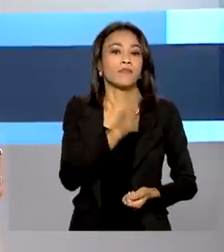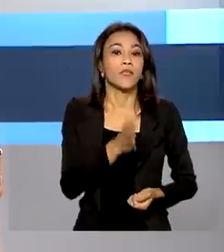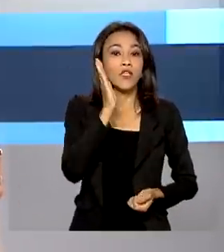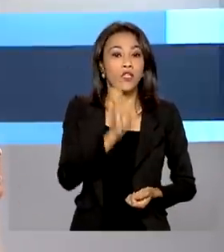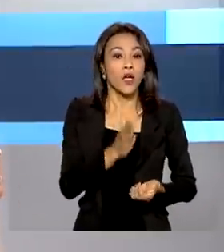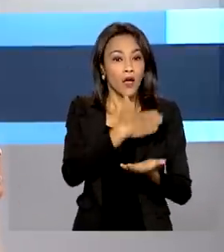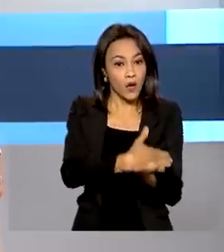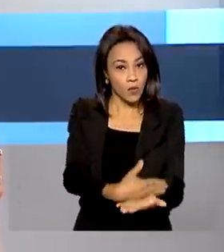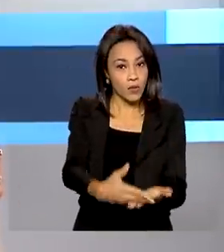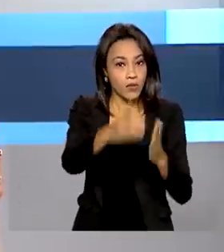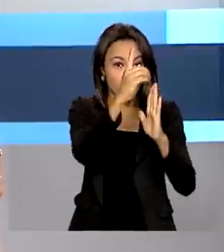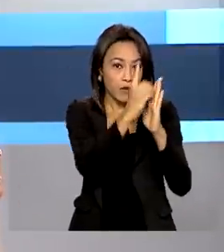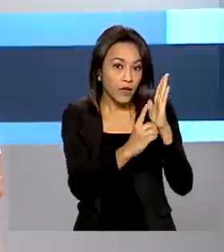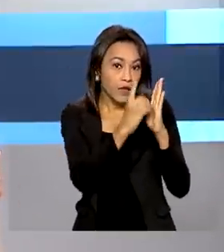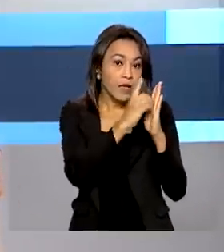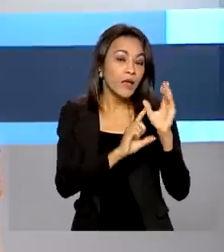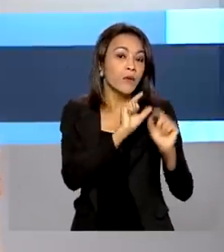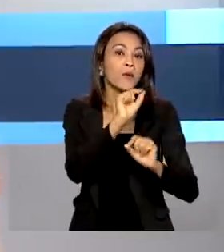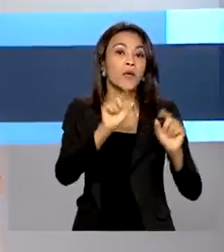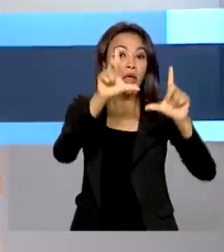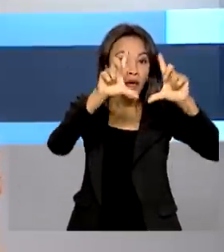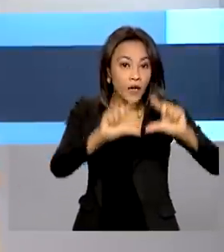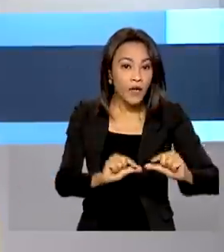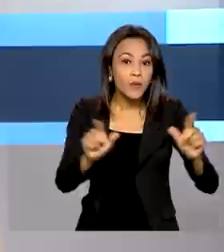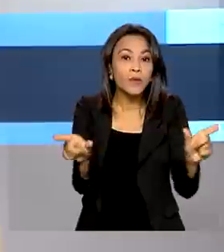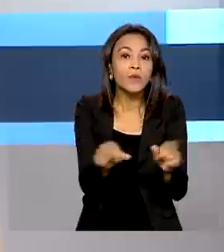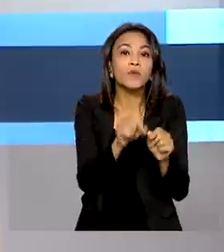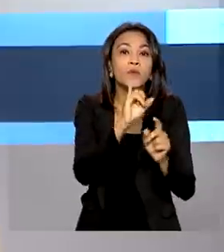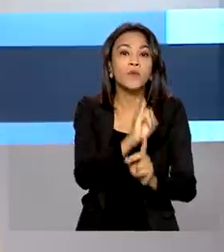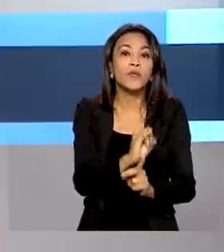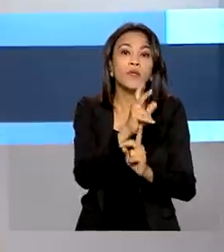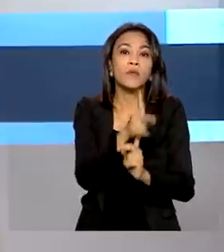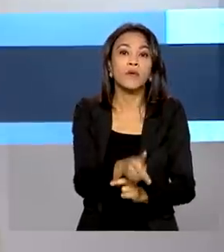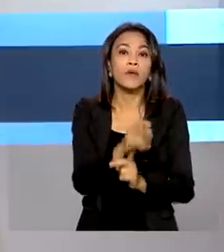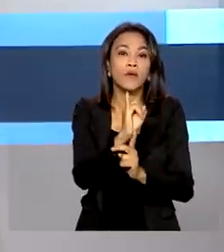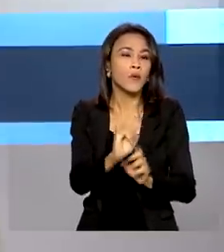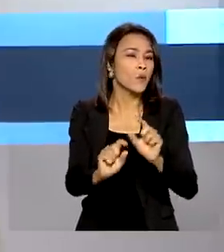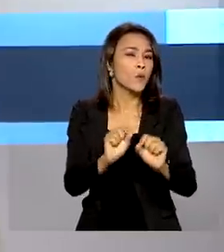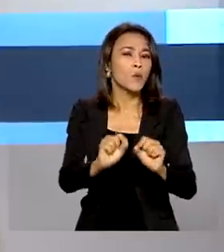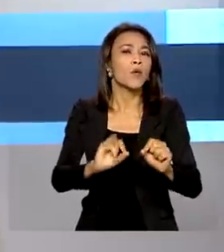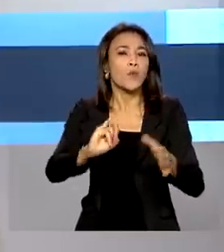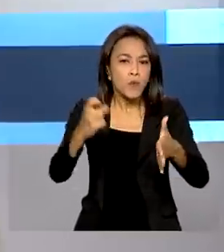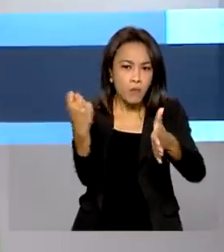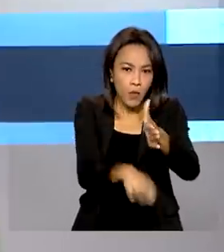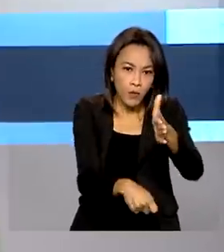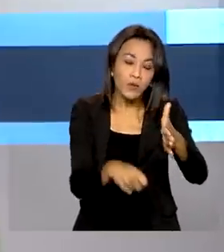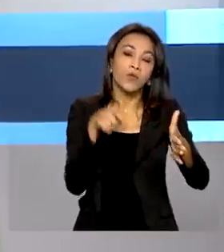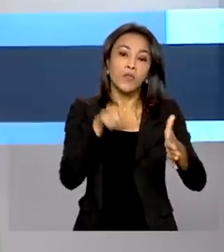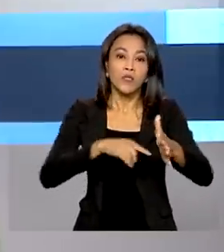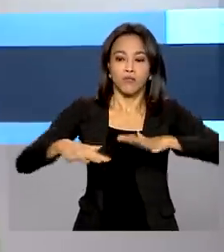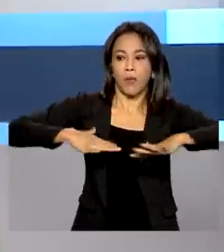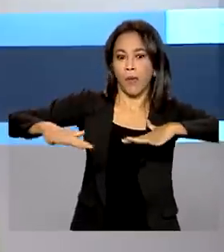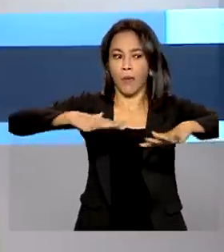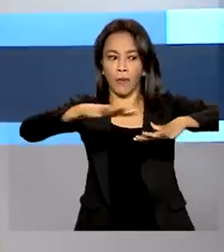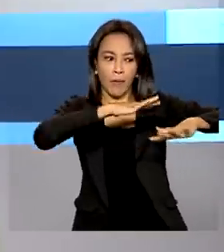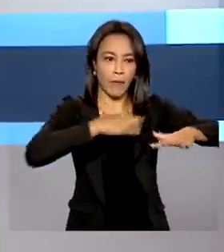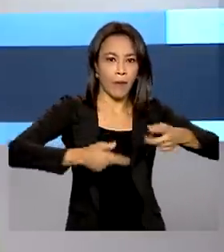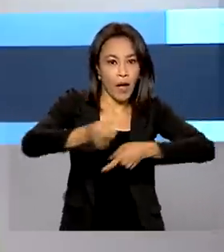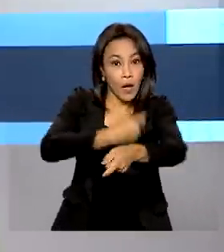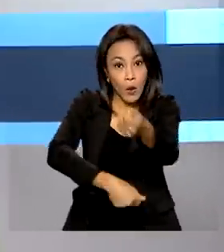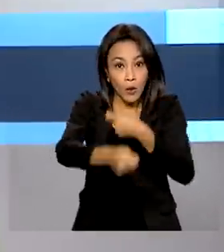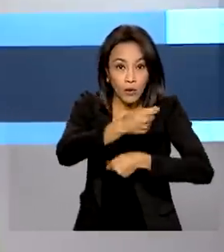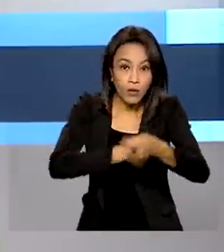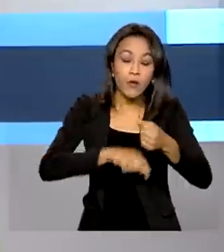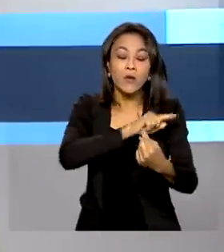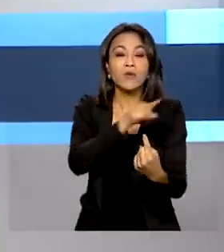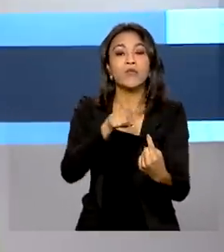decreto que reduz alíquotas do IPI, o Imposto sobre Produtos Industrializados. Além de movimentar a economia, a intenção do governo é